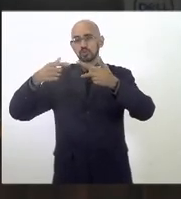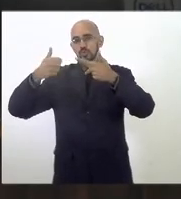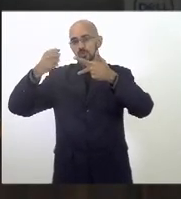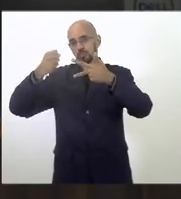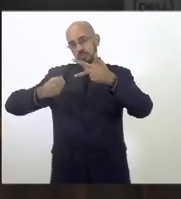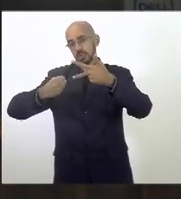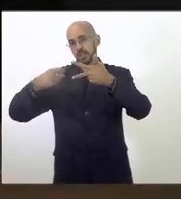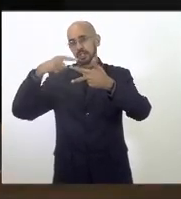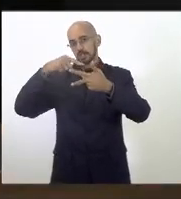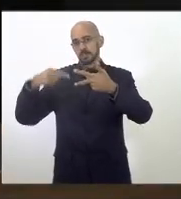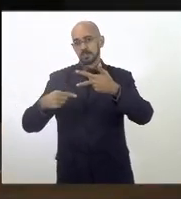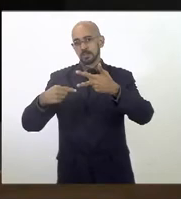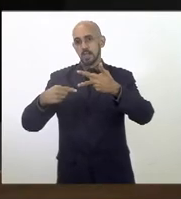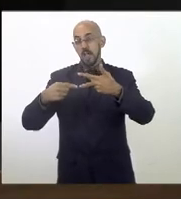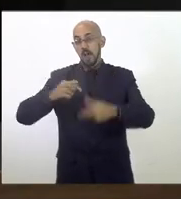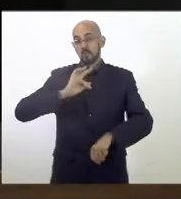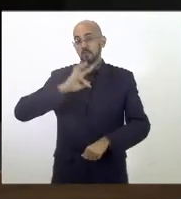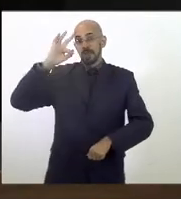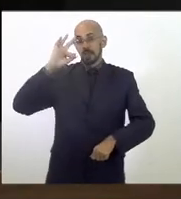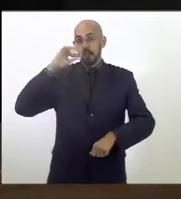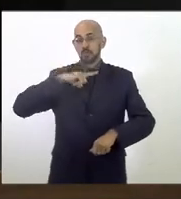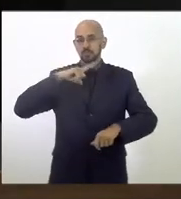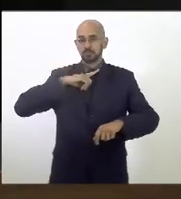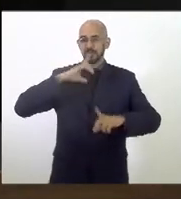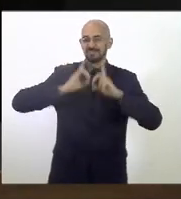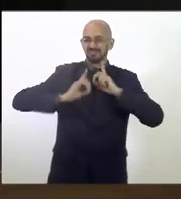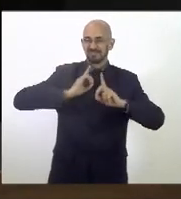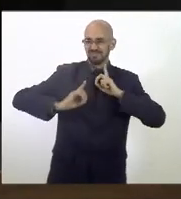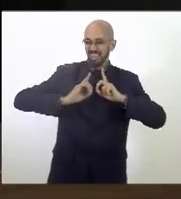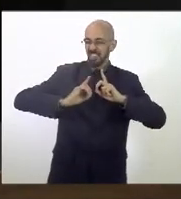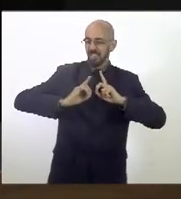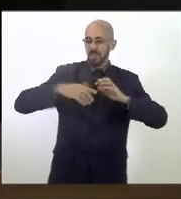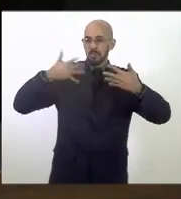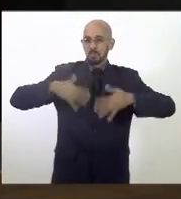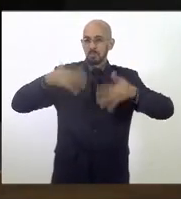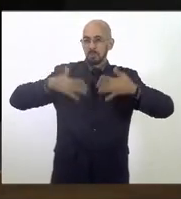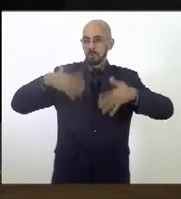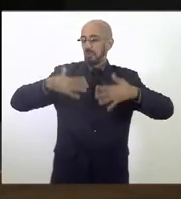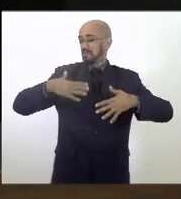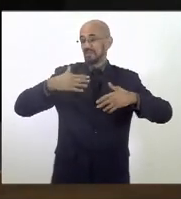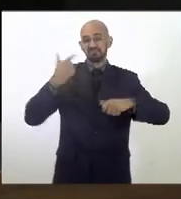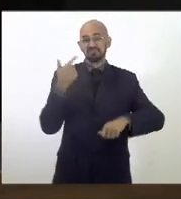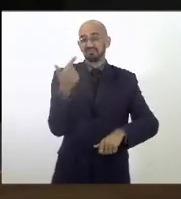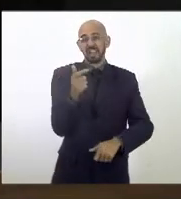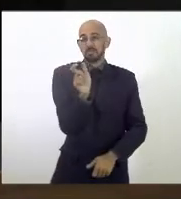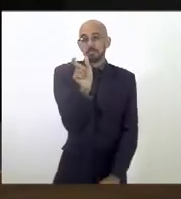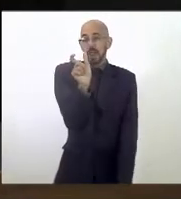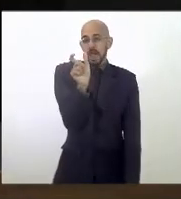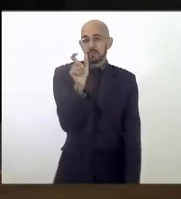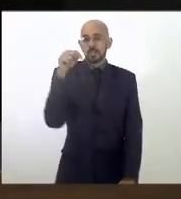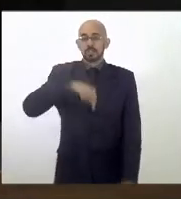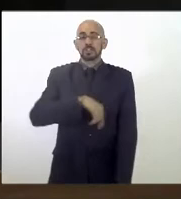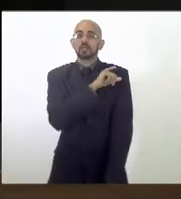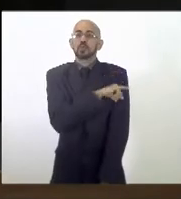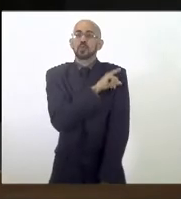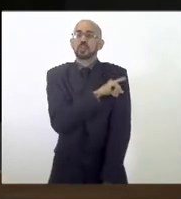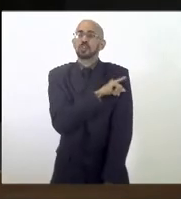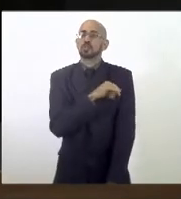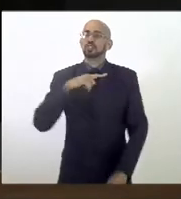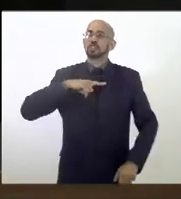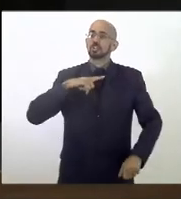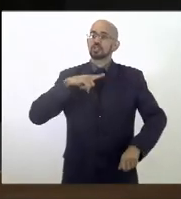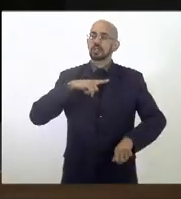essa confusão, essa discussão, essa... já passou até do termo, aqui no Rio a gente vive um momento